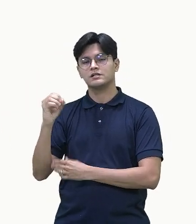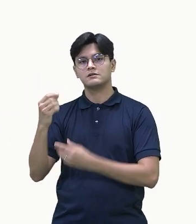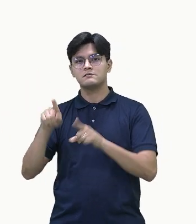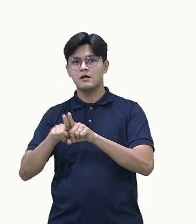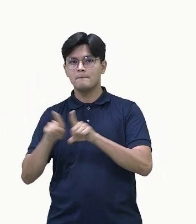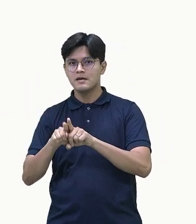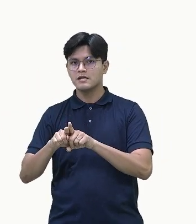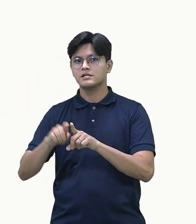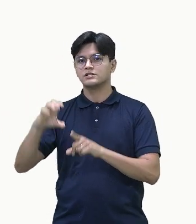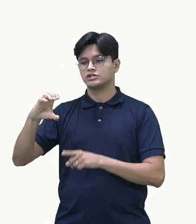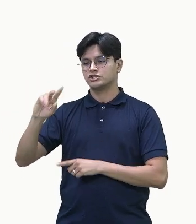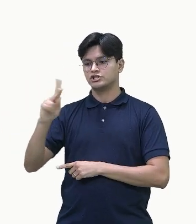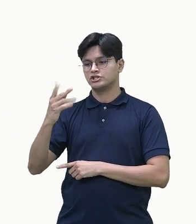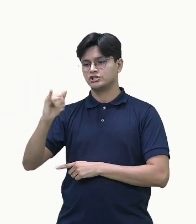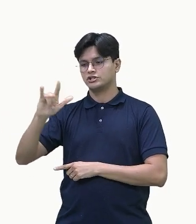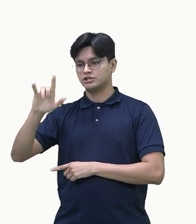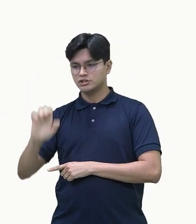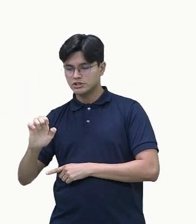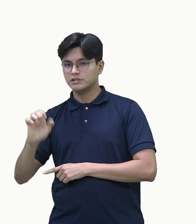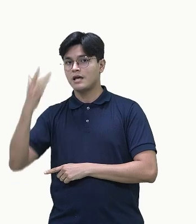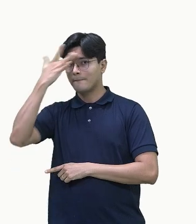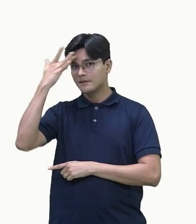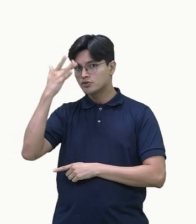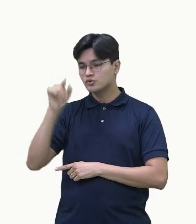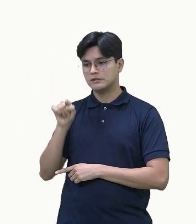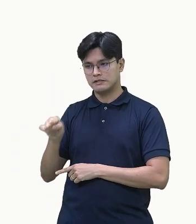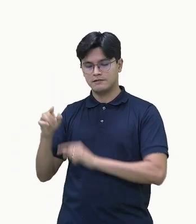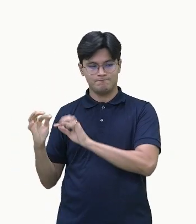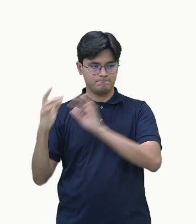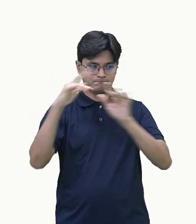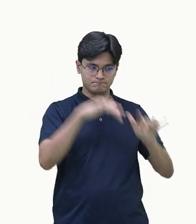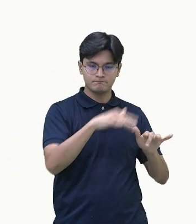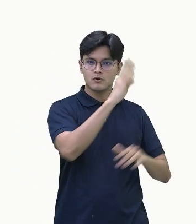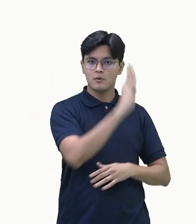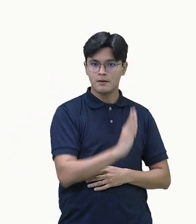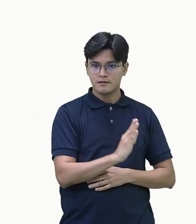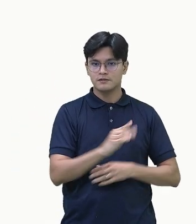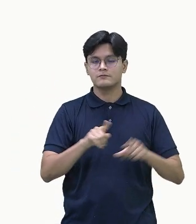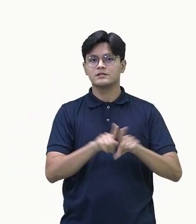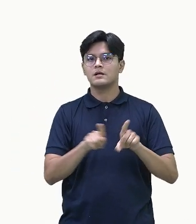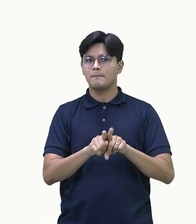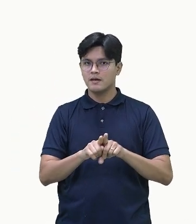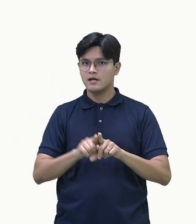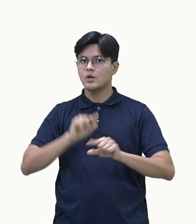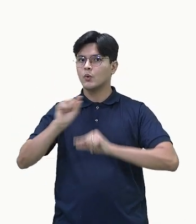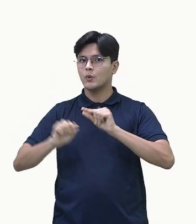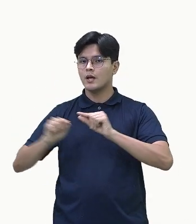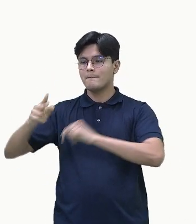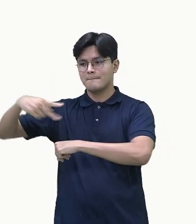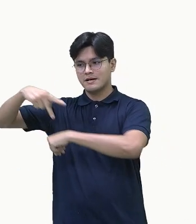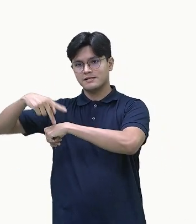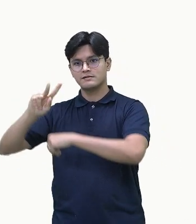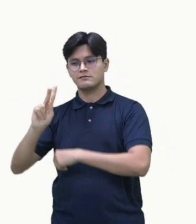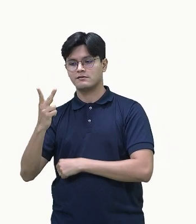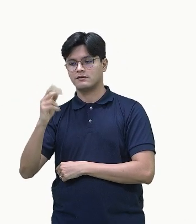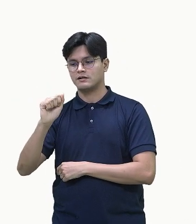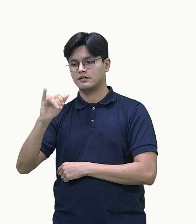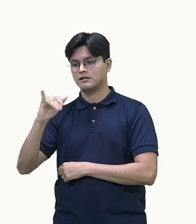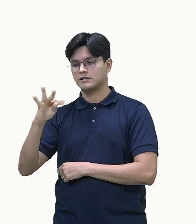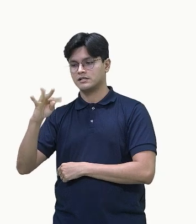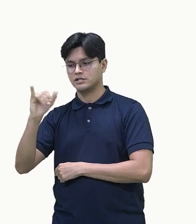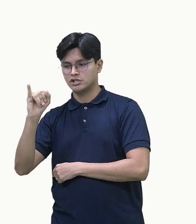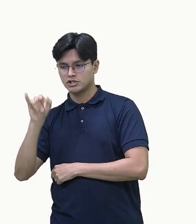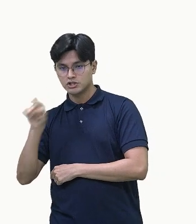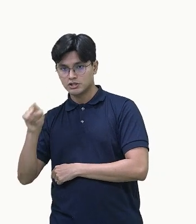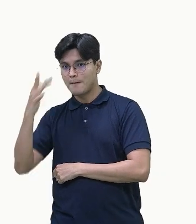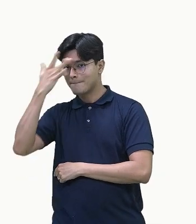da América Central para o México e do Haiti para o Brasil, impulsionado por desastres naturais e crises políticas